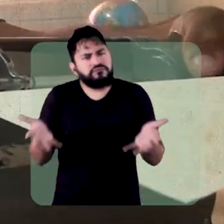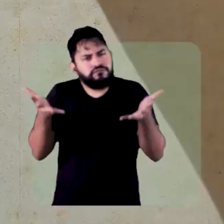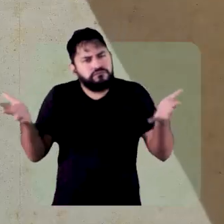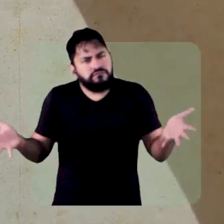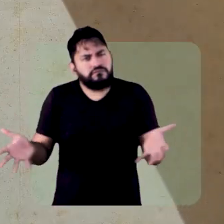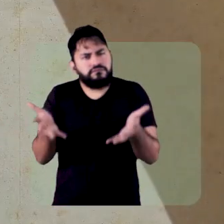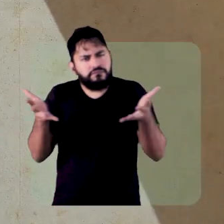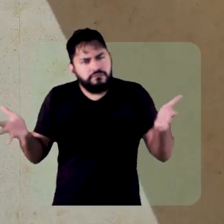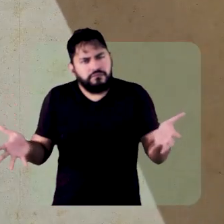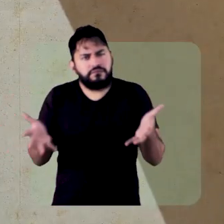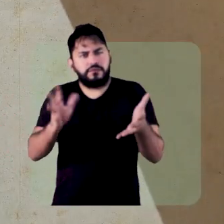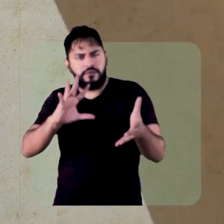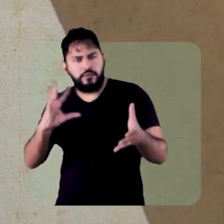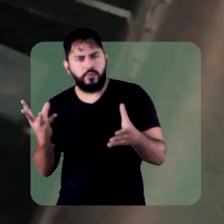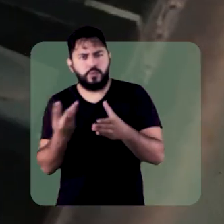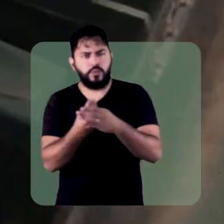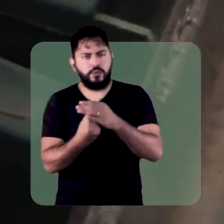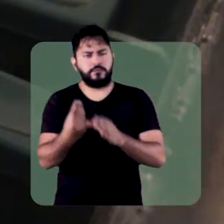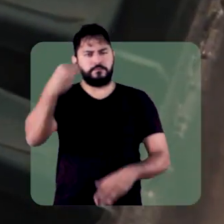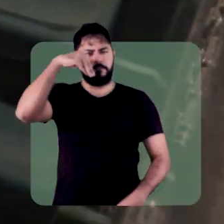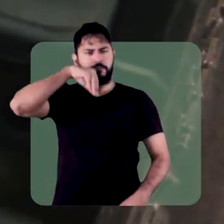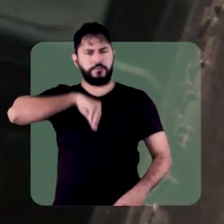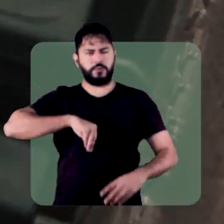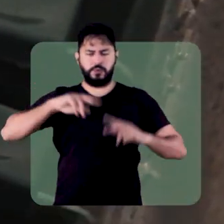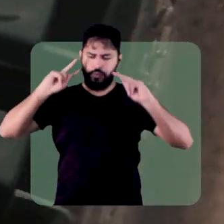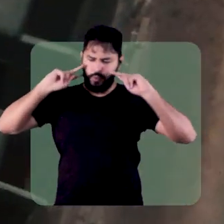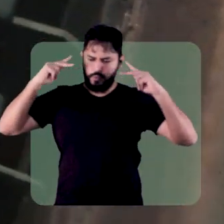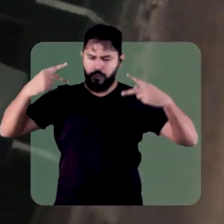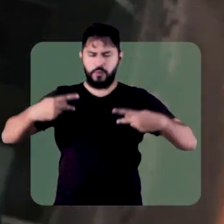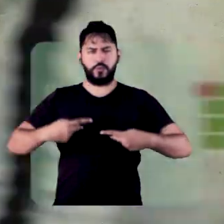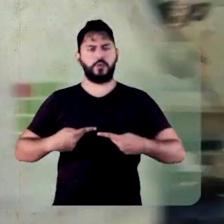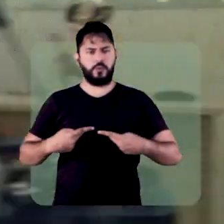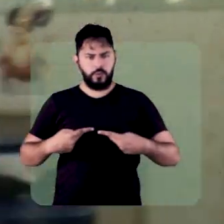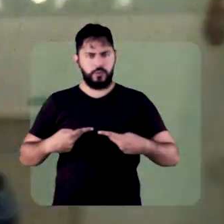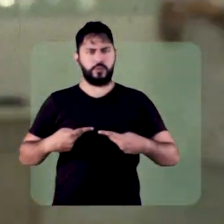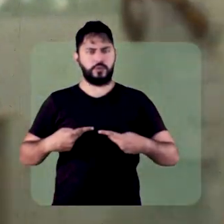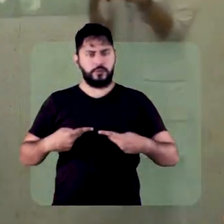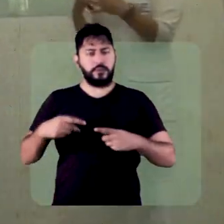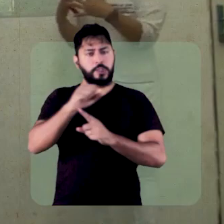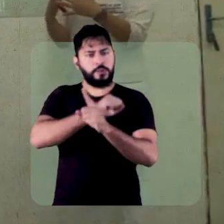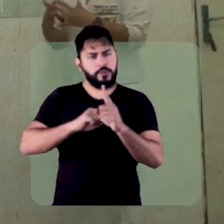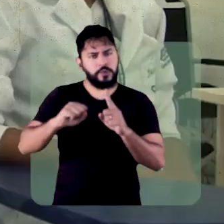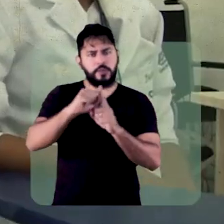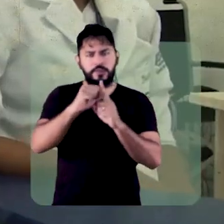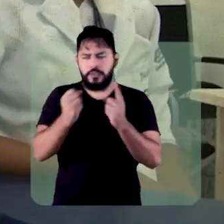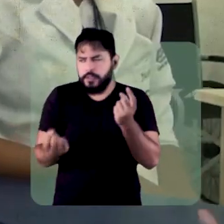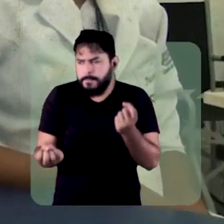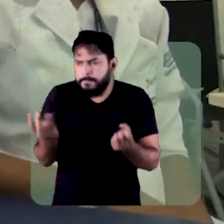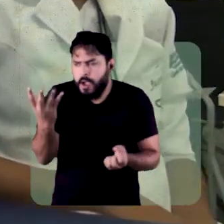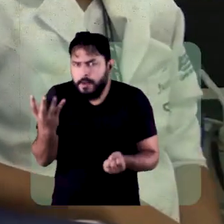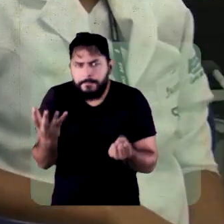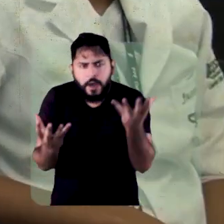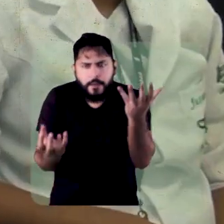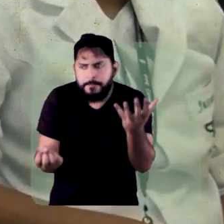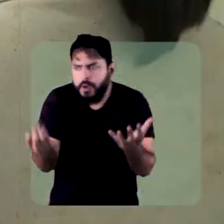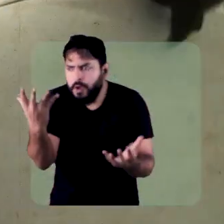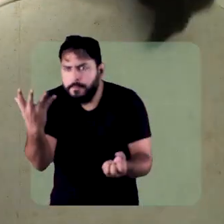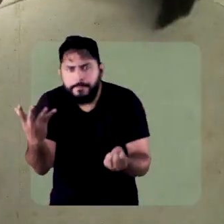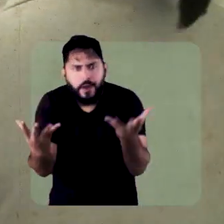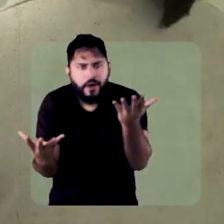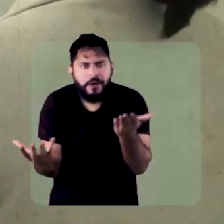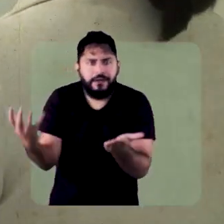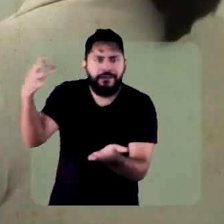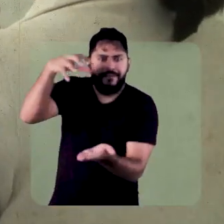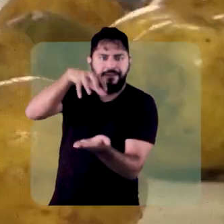inclusiva, de modo a contribuir na formação integrativa e sustentável do ser humano na sociedade